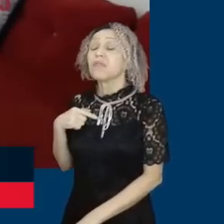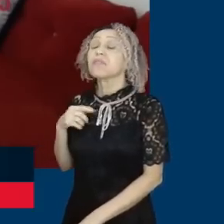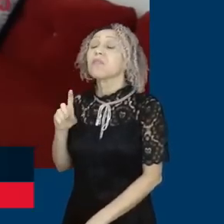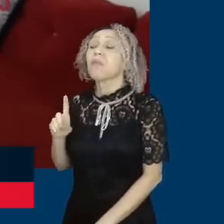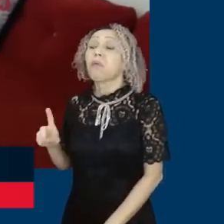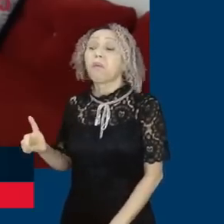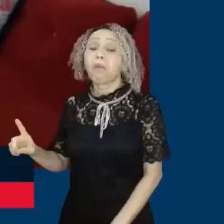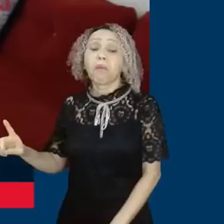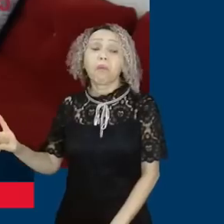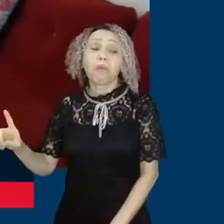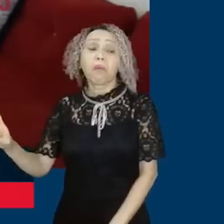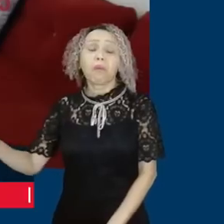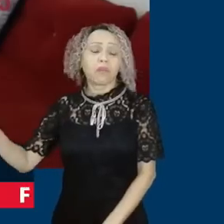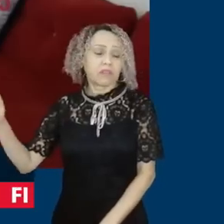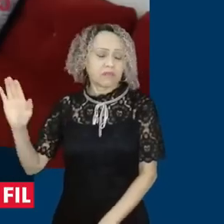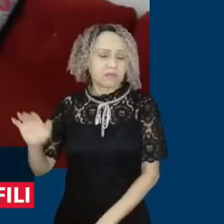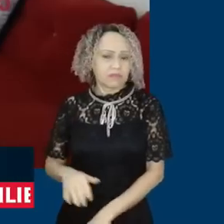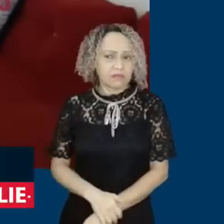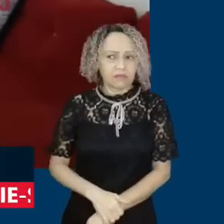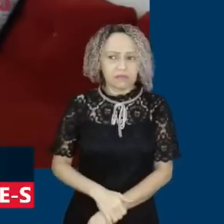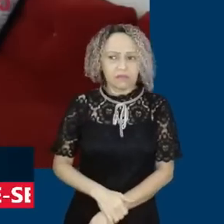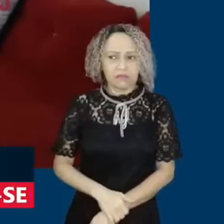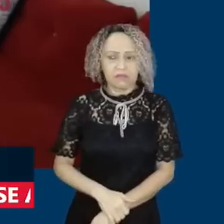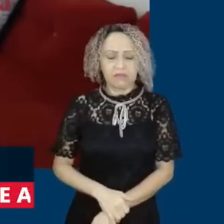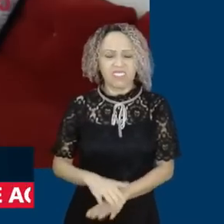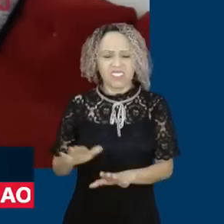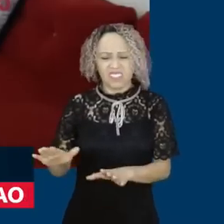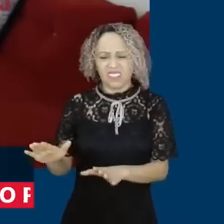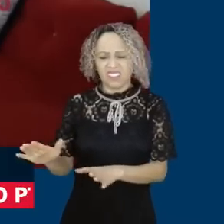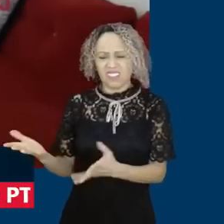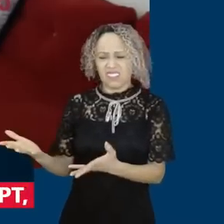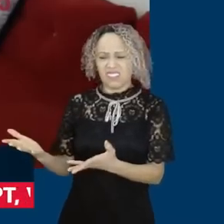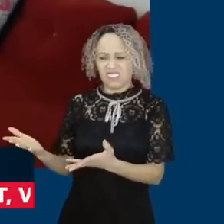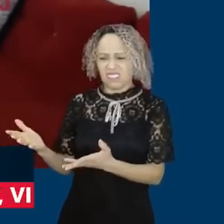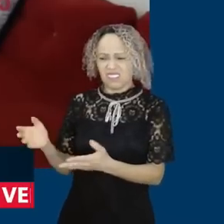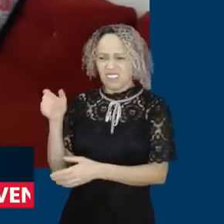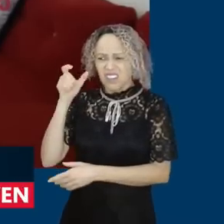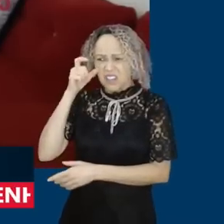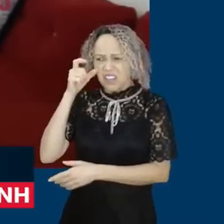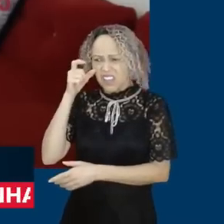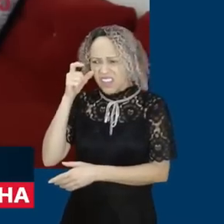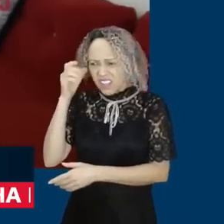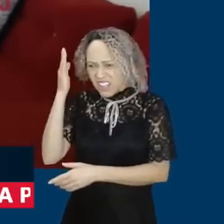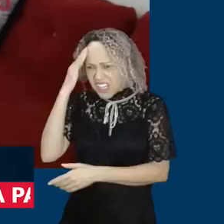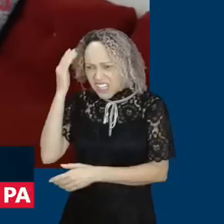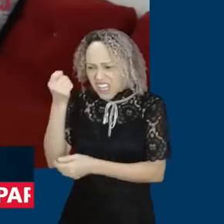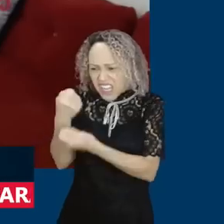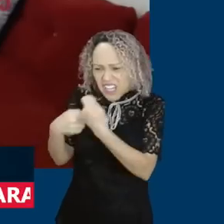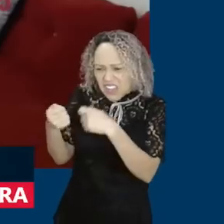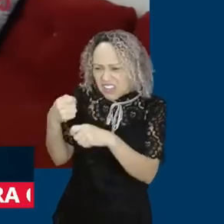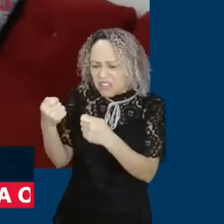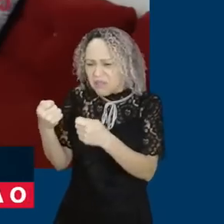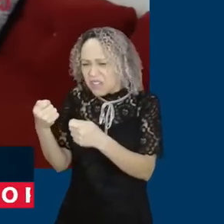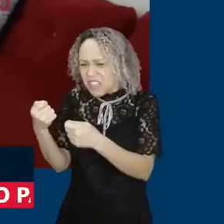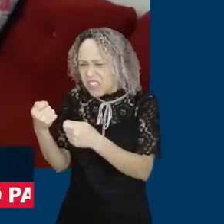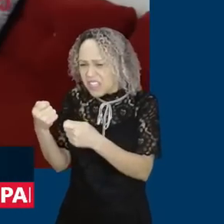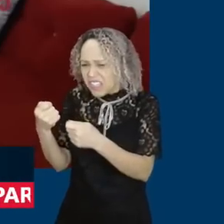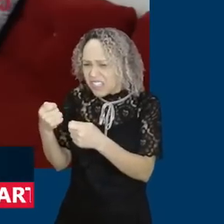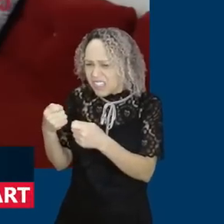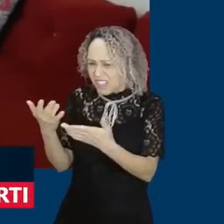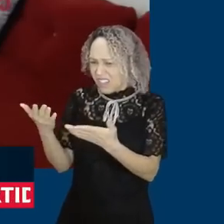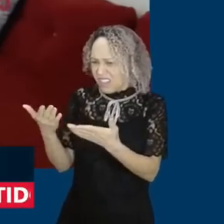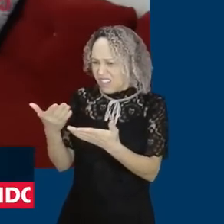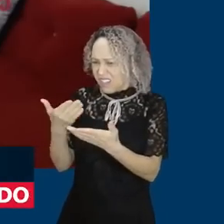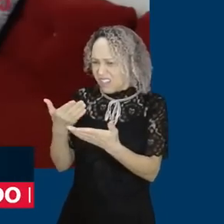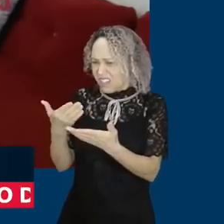liberalismo mais bolorento do que o meu próprio guarda-roupa, esse aí não entende nada mesmo de máquina pública, Amanda. E que essa